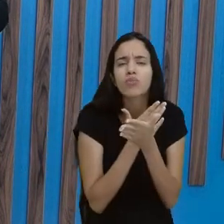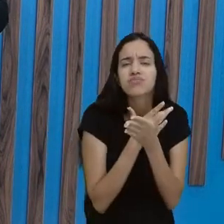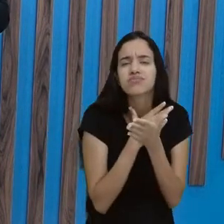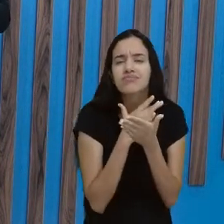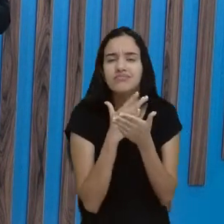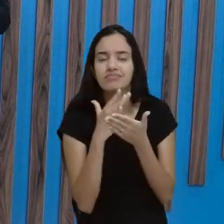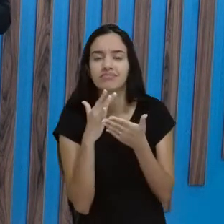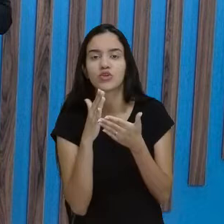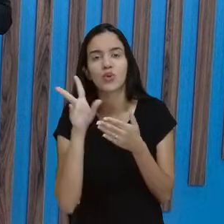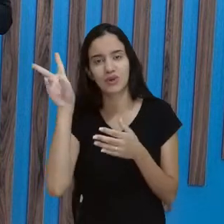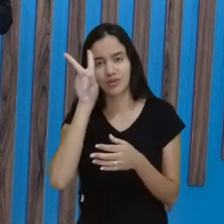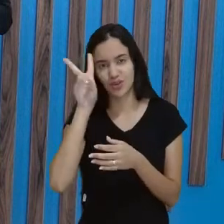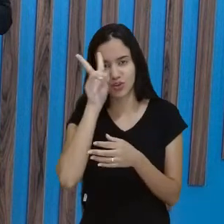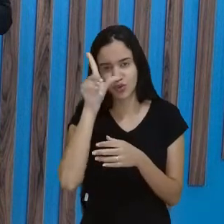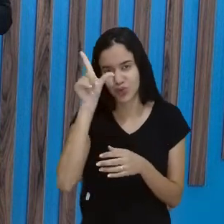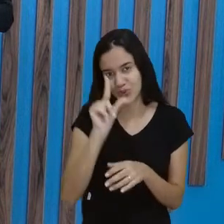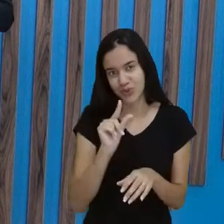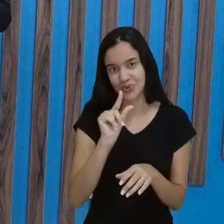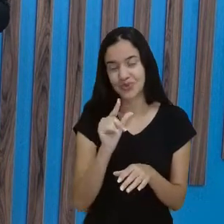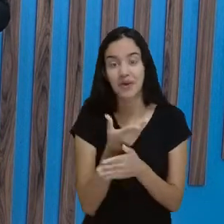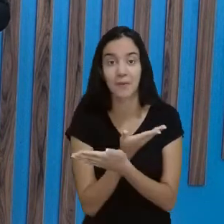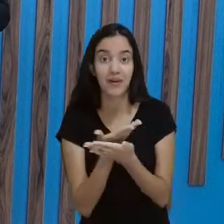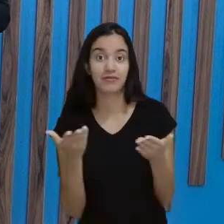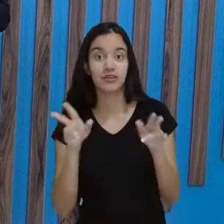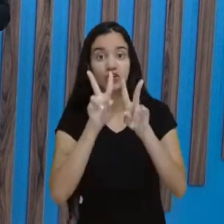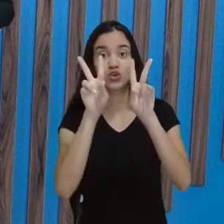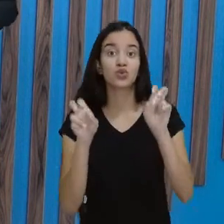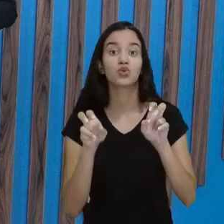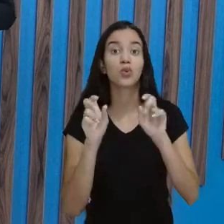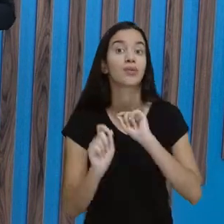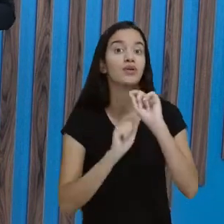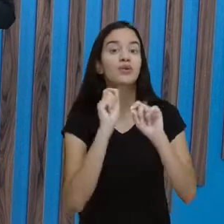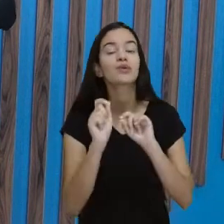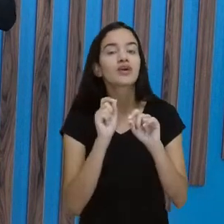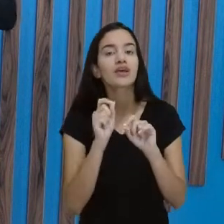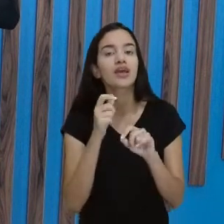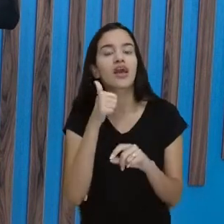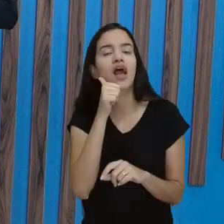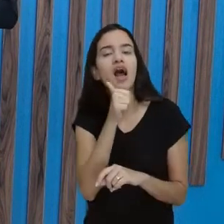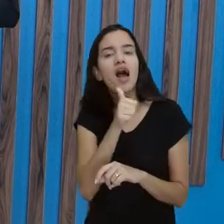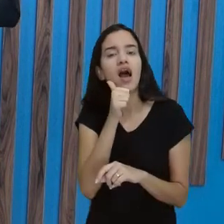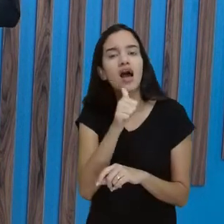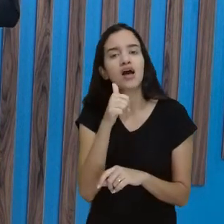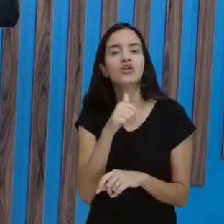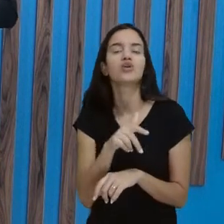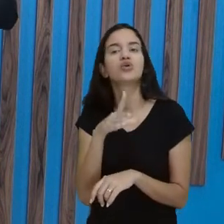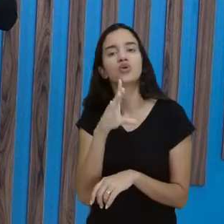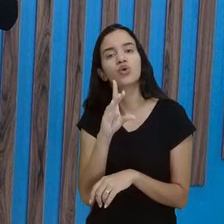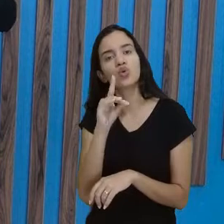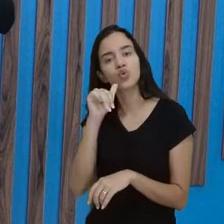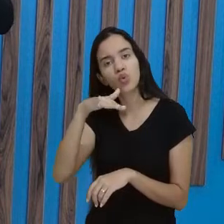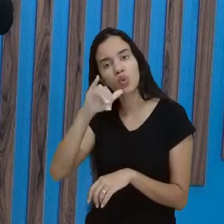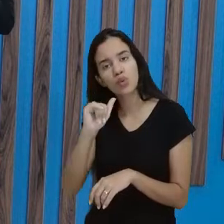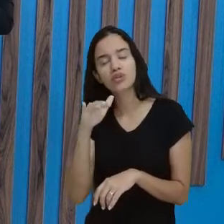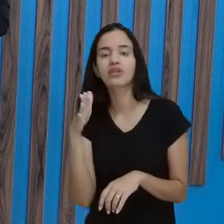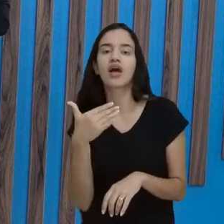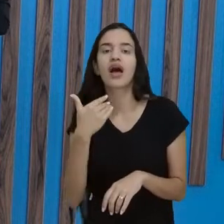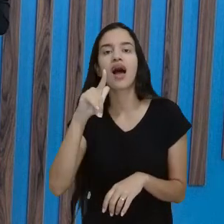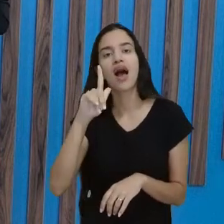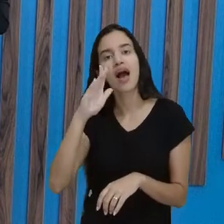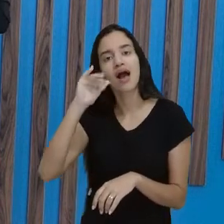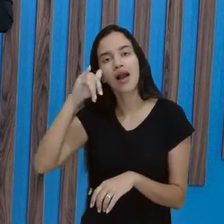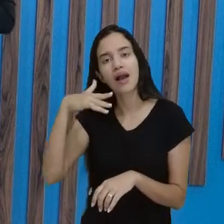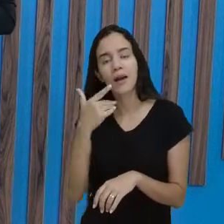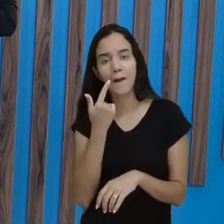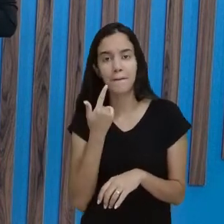uma breve historinha para vocês sobre Dona Gambá. Essa história você pode encontrar na Árvore de